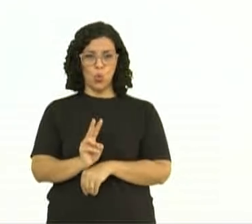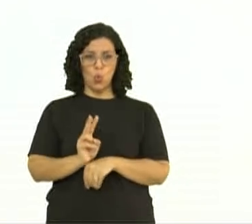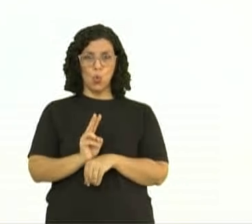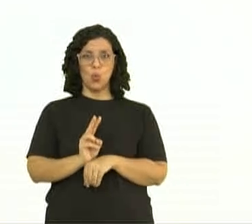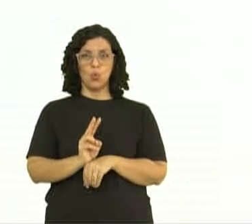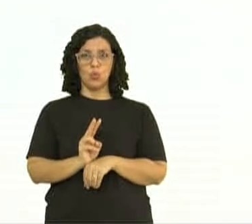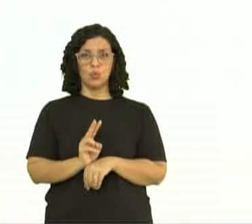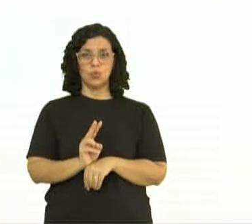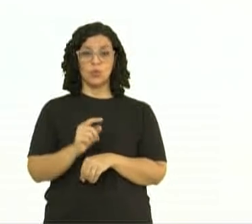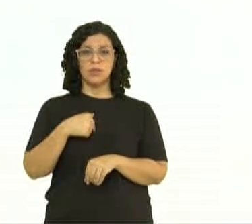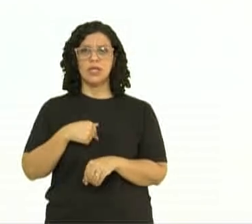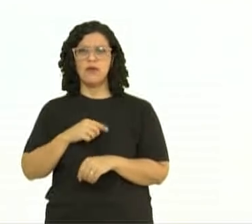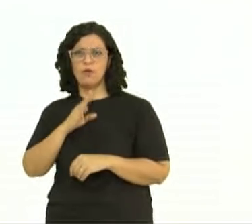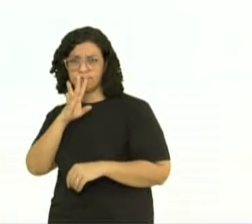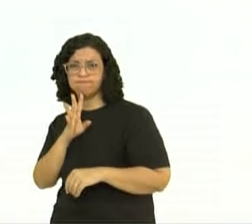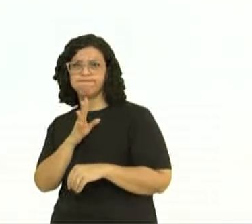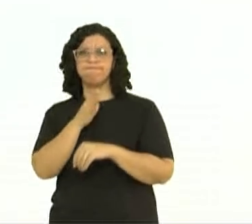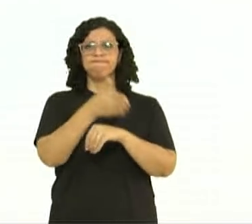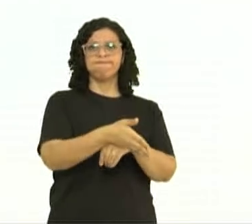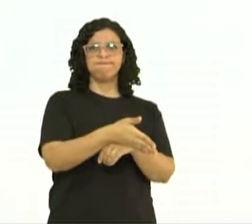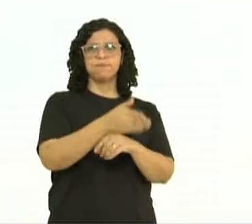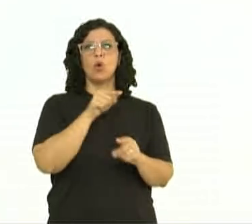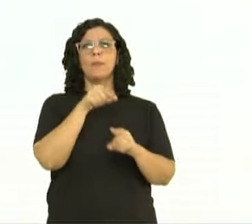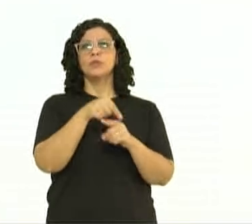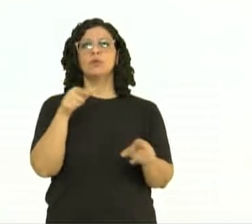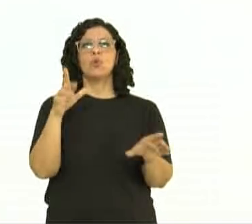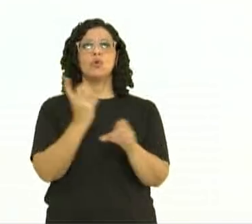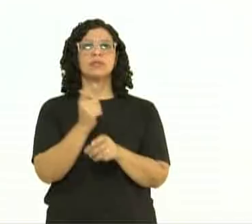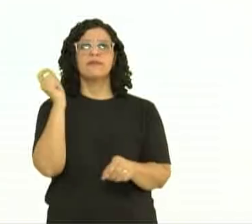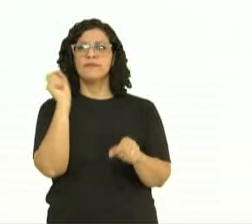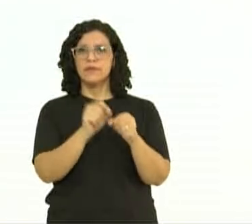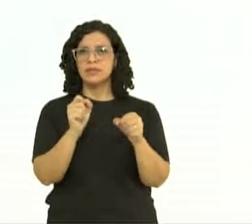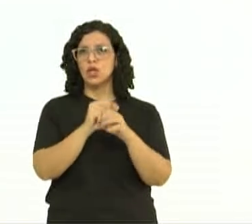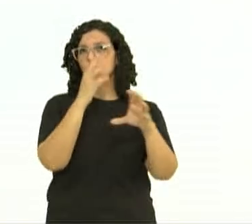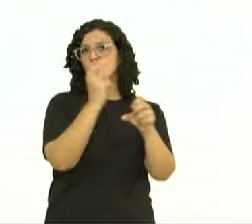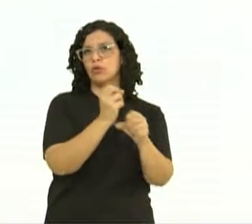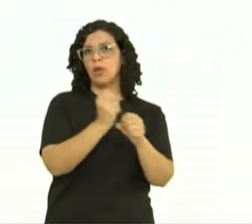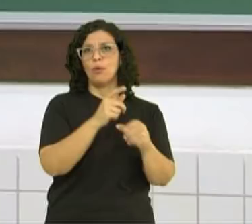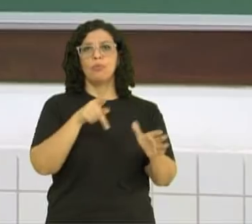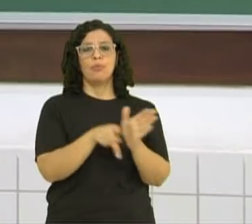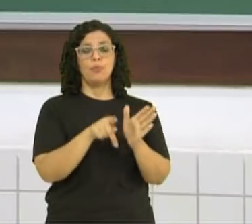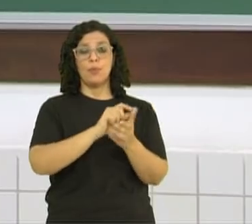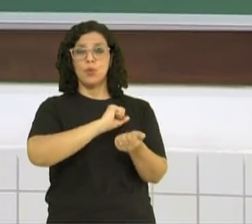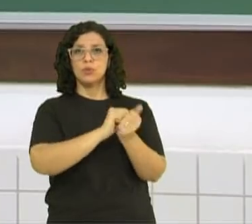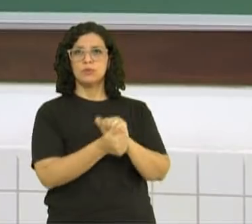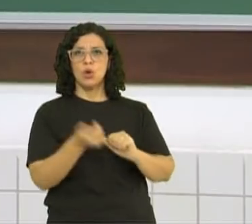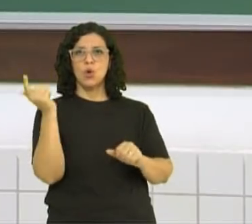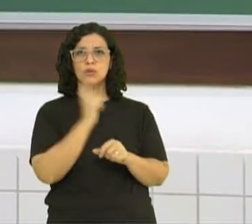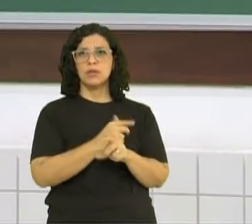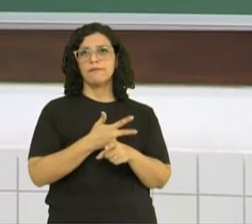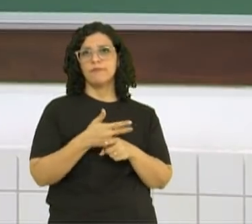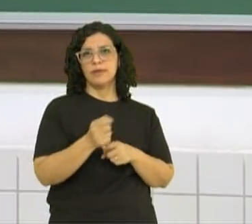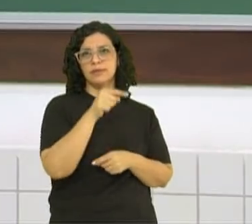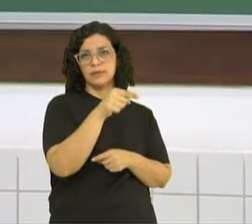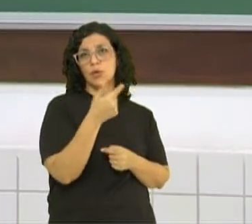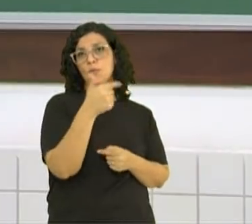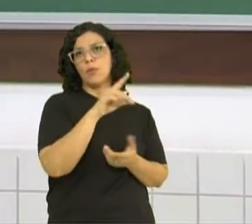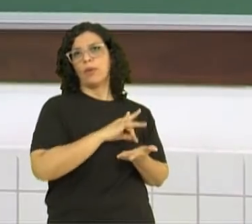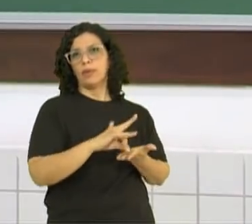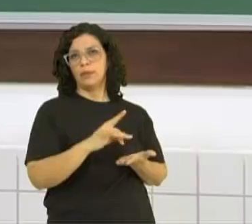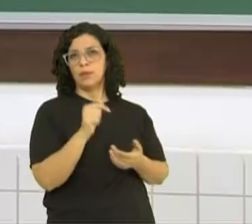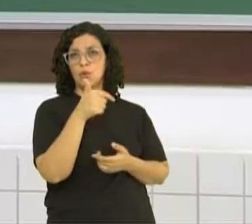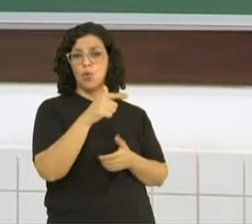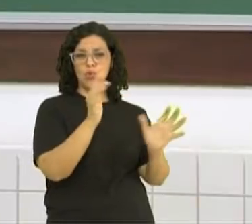e também preciso atacar, objetivando, né, o objetivo do esporte, né, para alcançar o objetivo que aquele esporte propõe. Né? Então